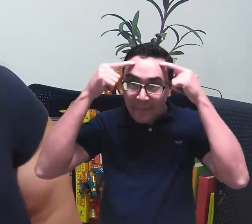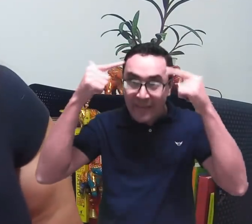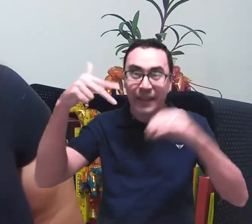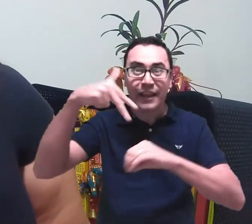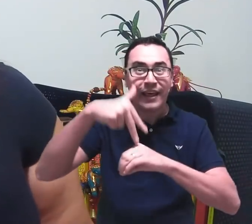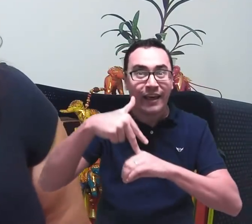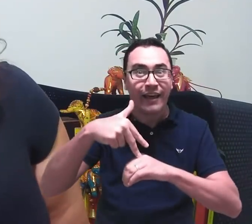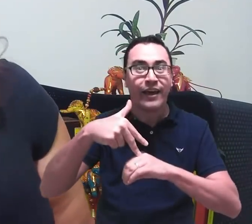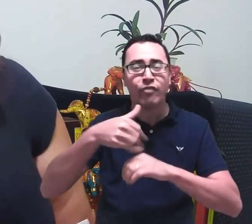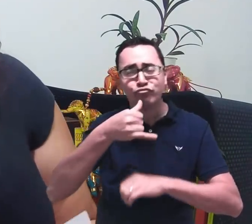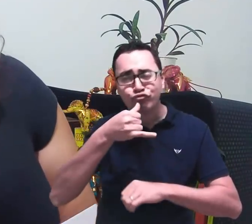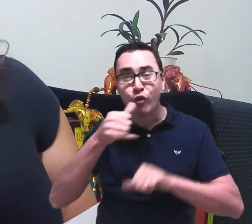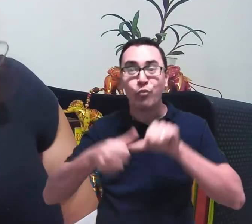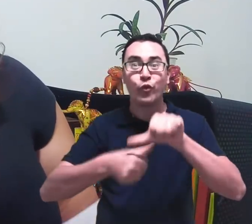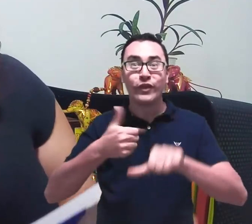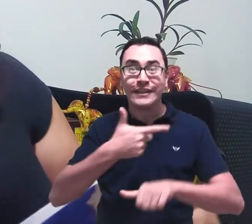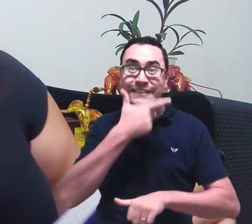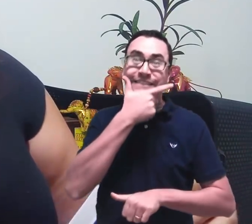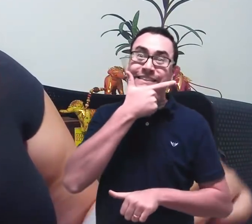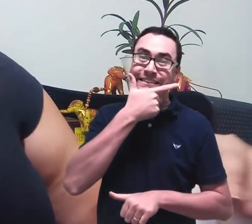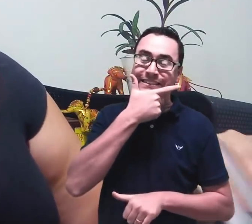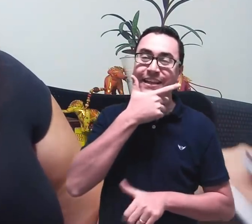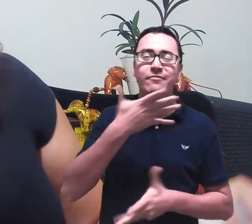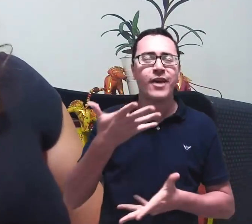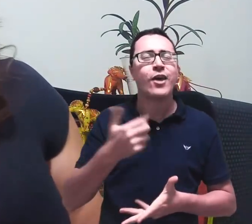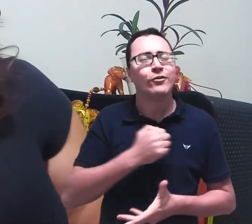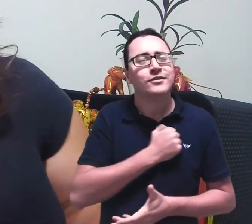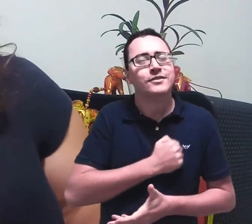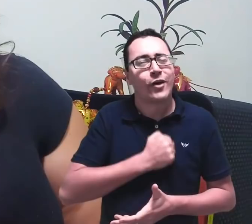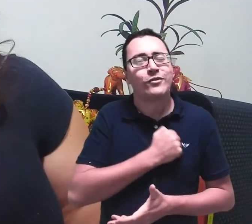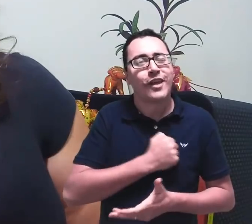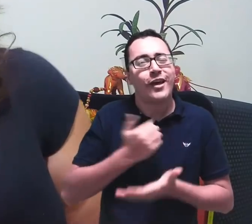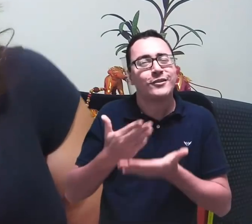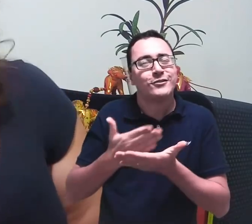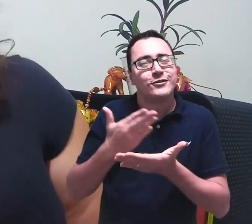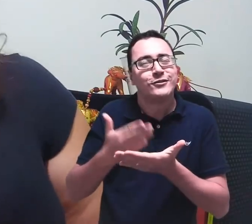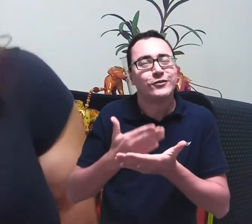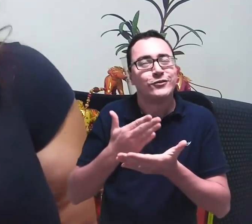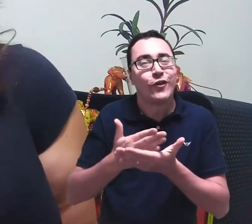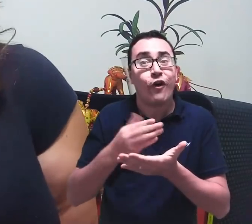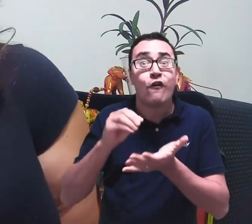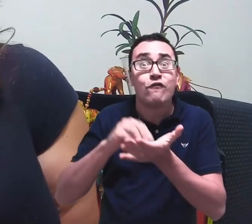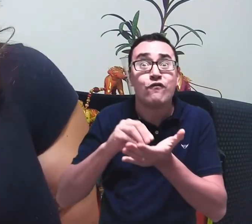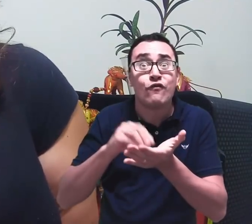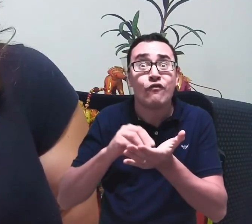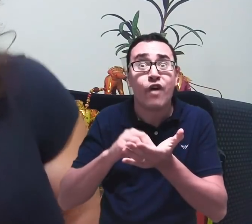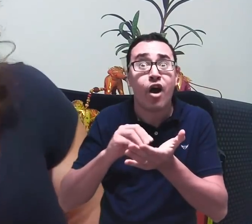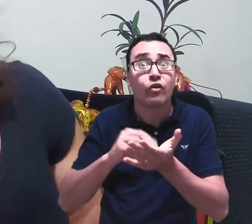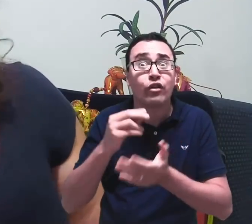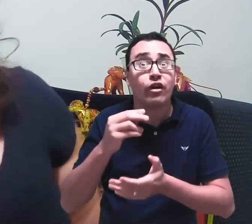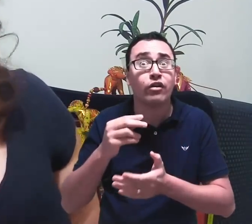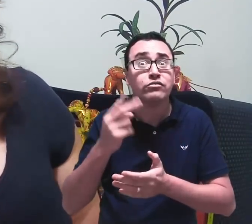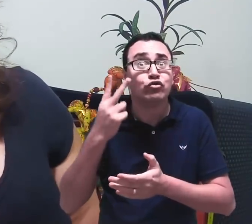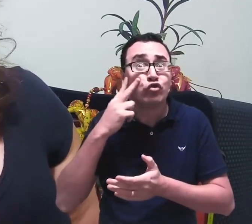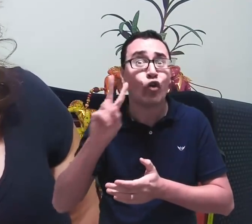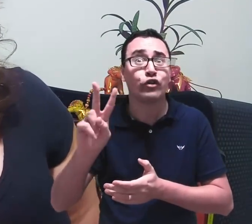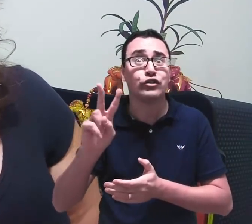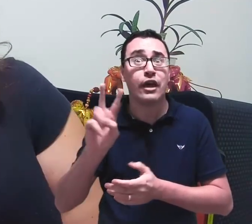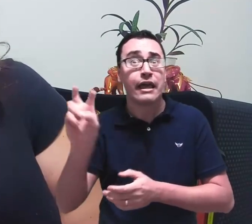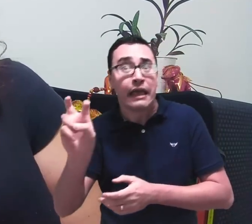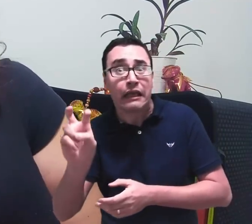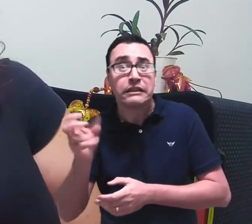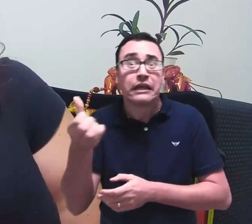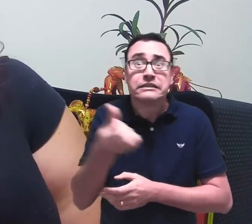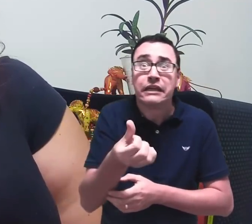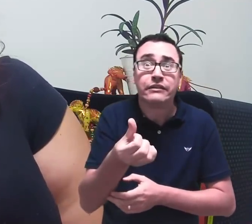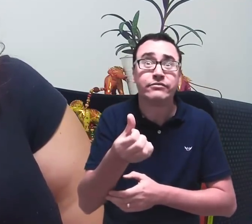até ficando com um pouquinho de saudades da nossa história, né? Só temos mais 2 partes, 5ª e 6ª.